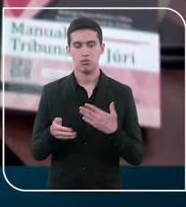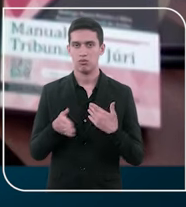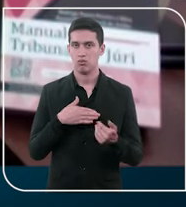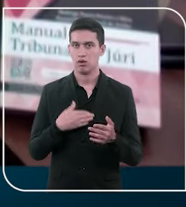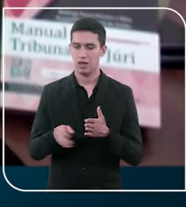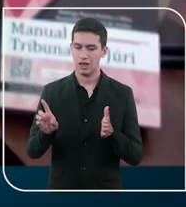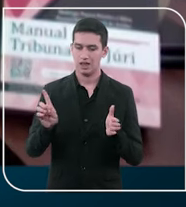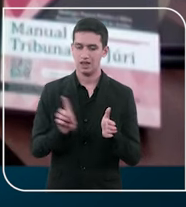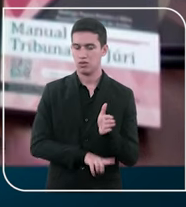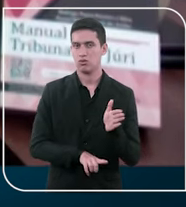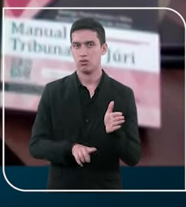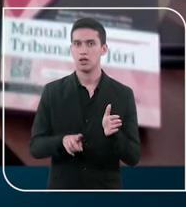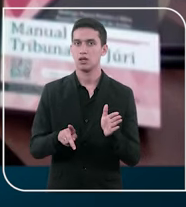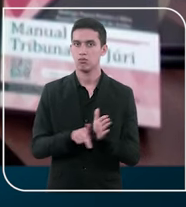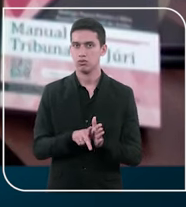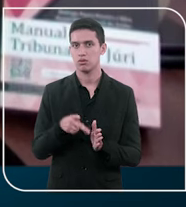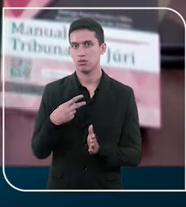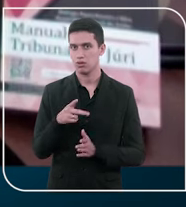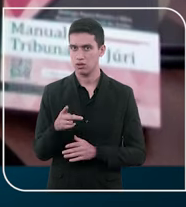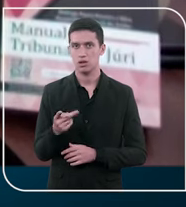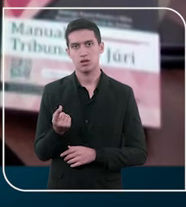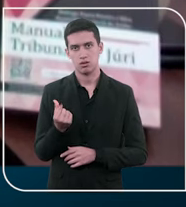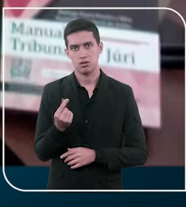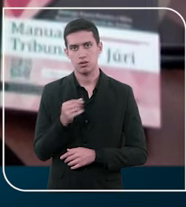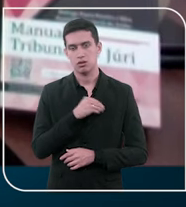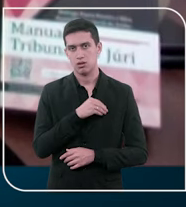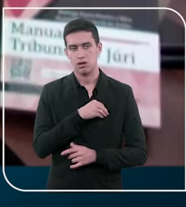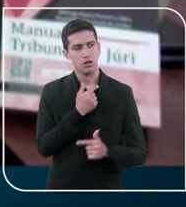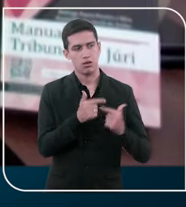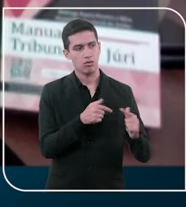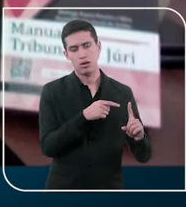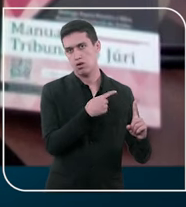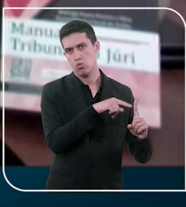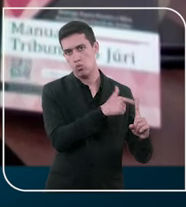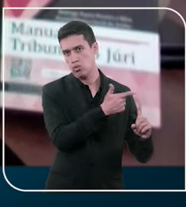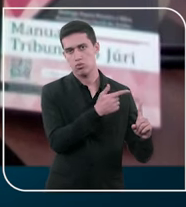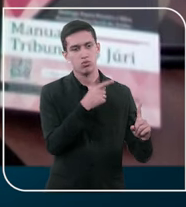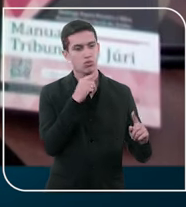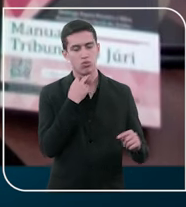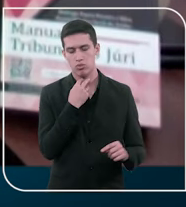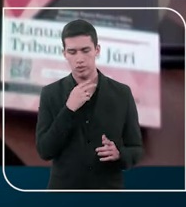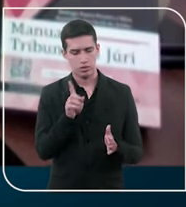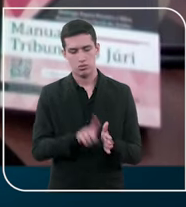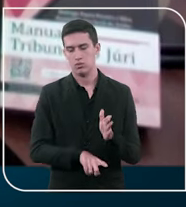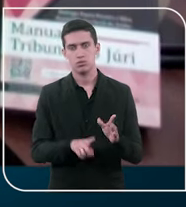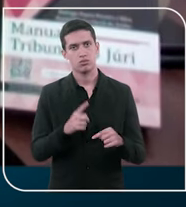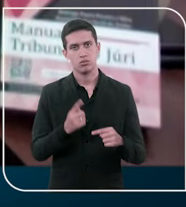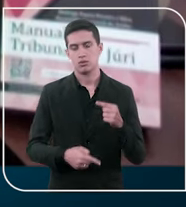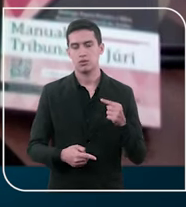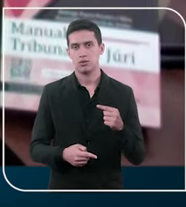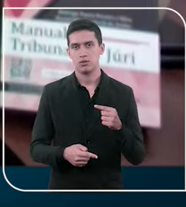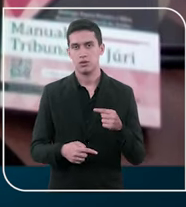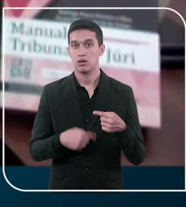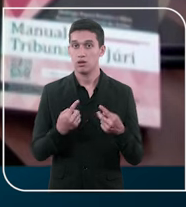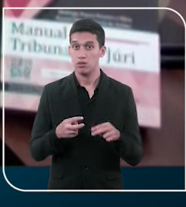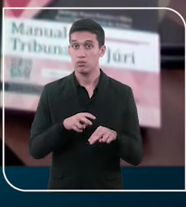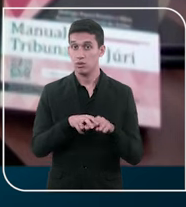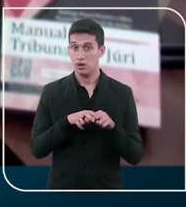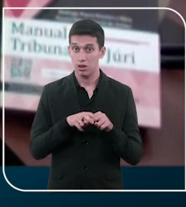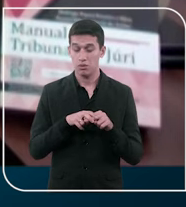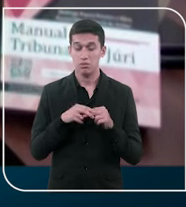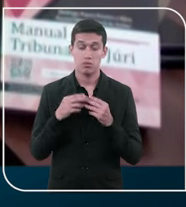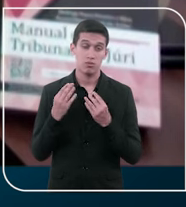ter qualquer desconto no seu olerite, no seu salário, não pode ter qualquer desconto. E